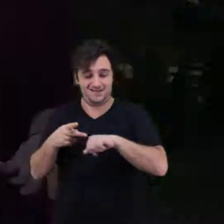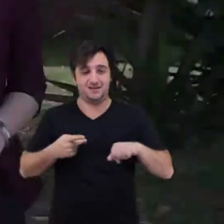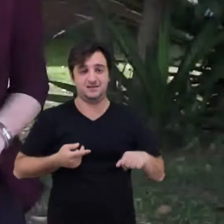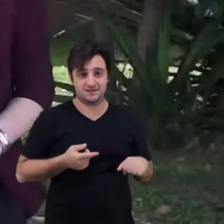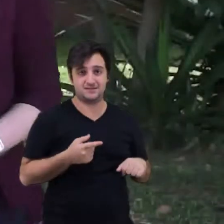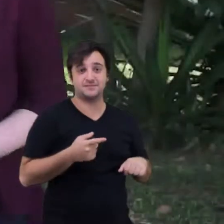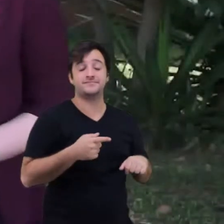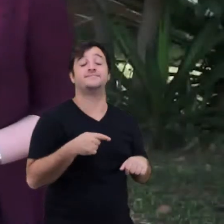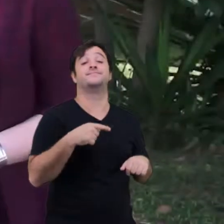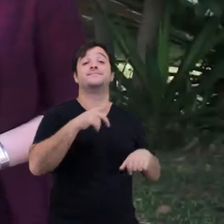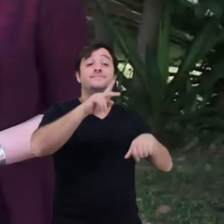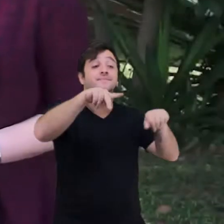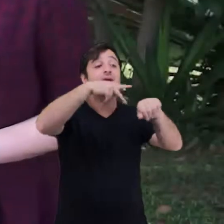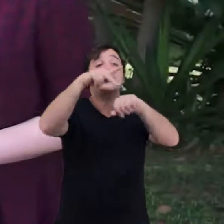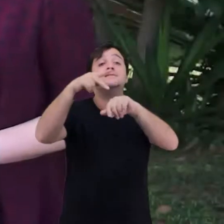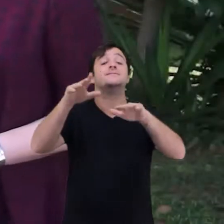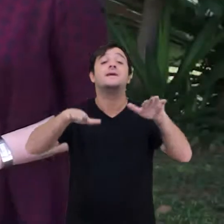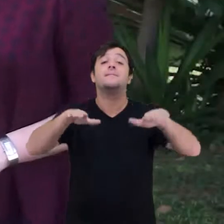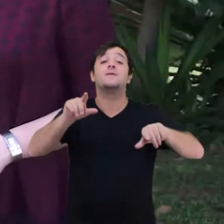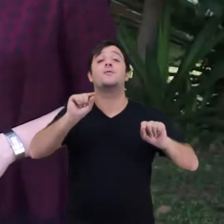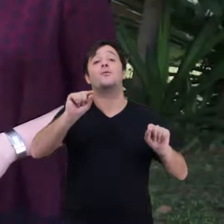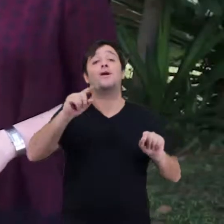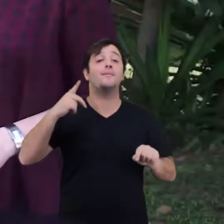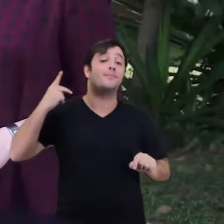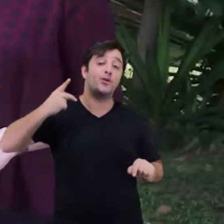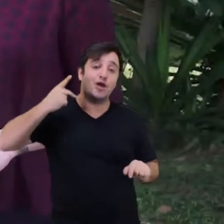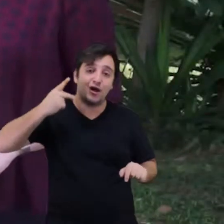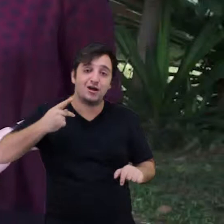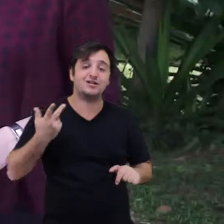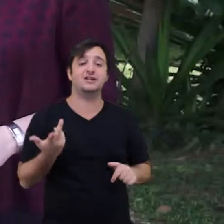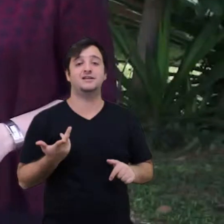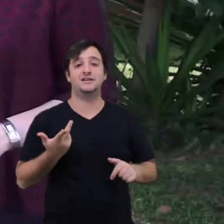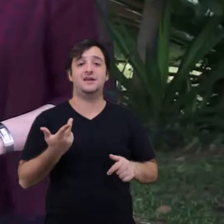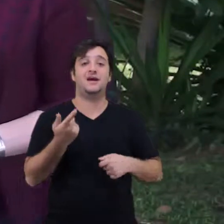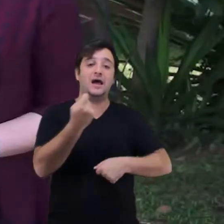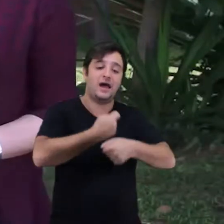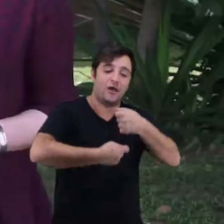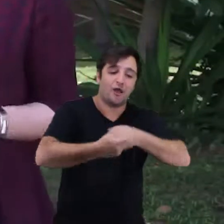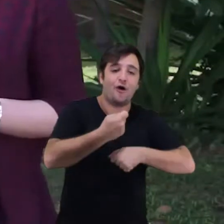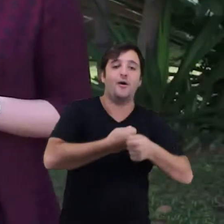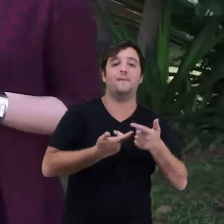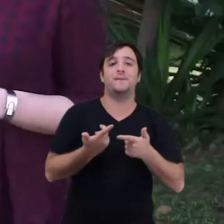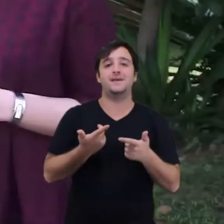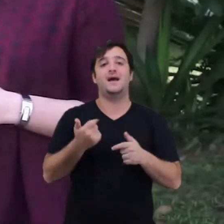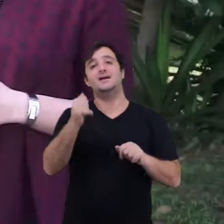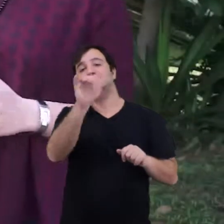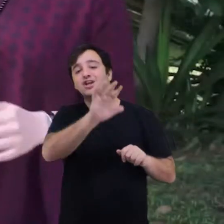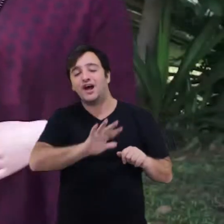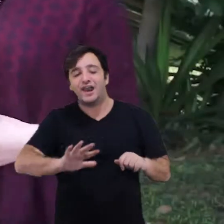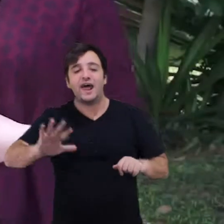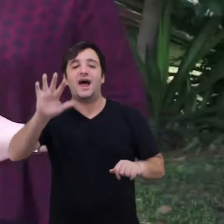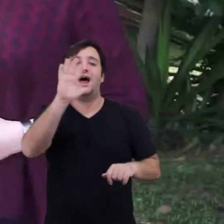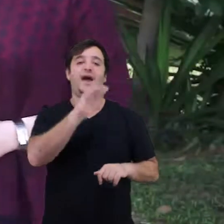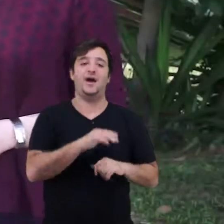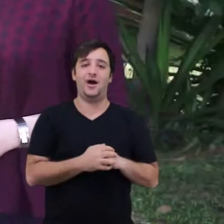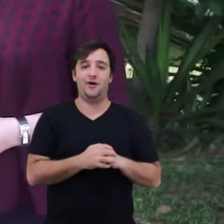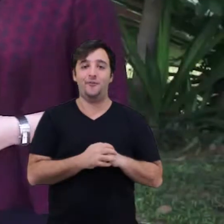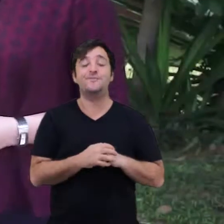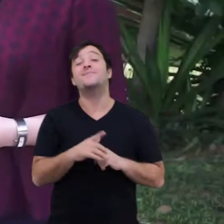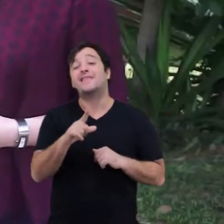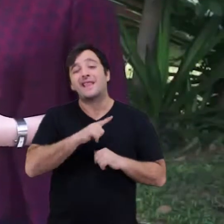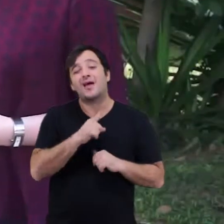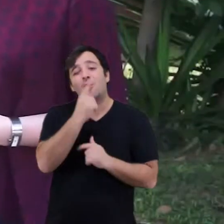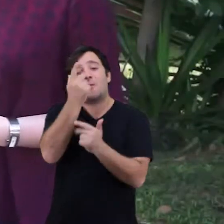vida. Tem algo importante, que é a gente poder pensar que migração sempre existiu. Mas os